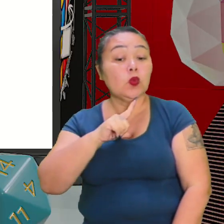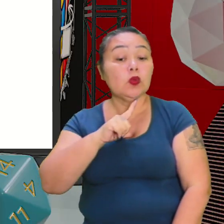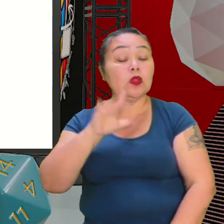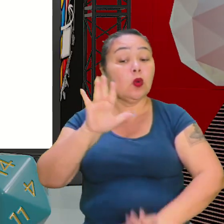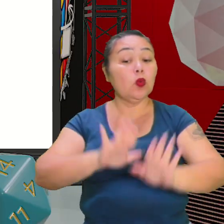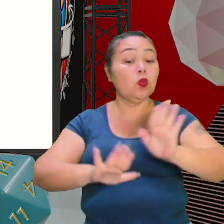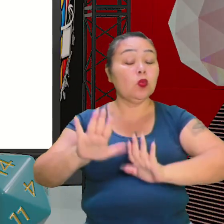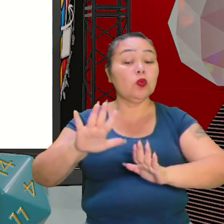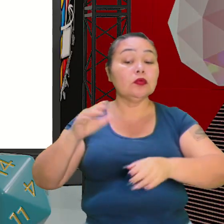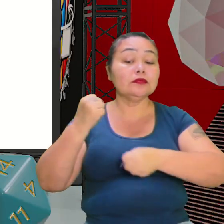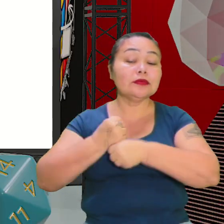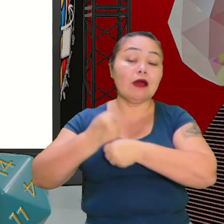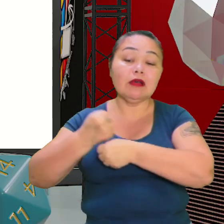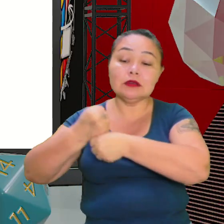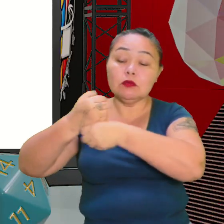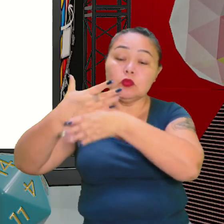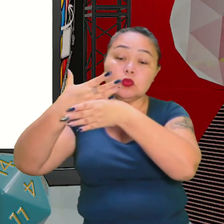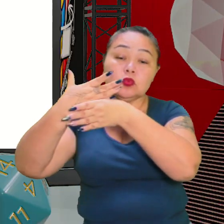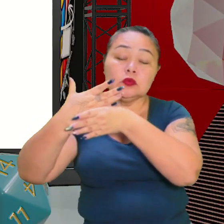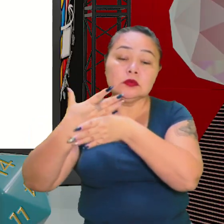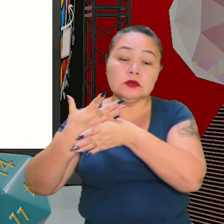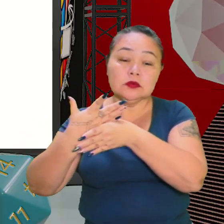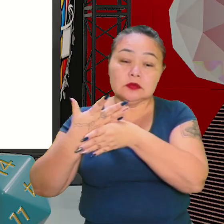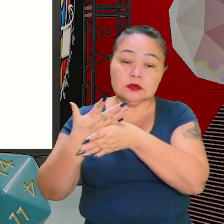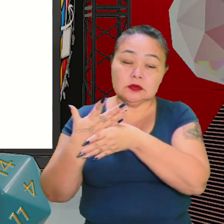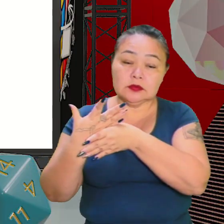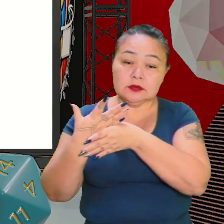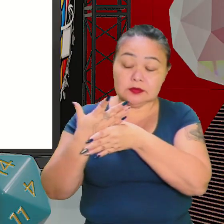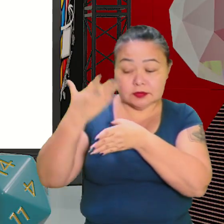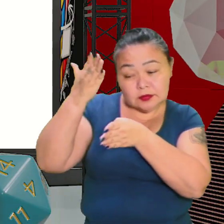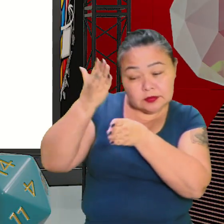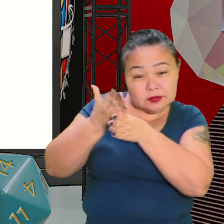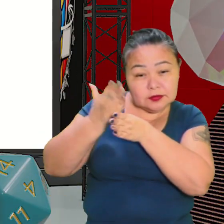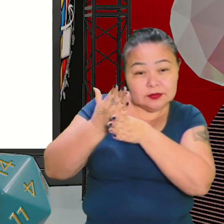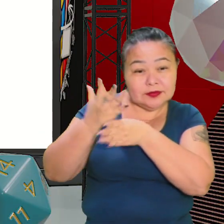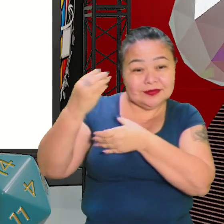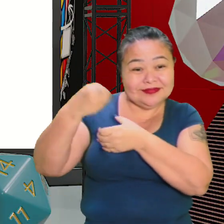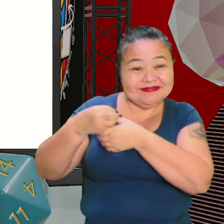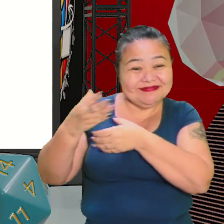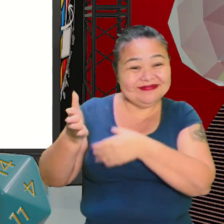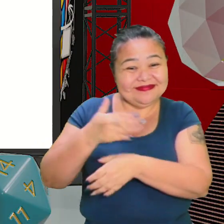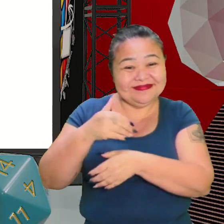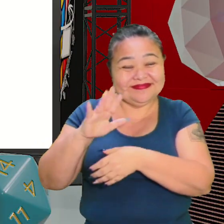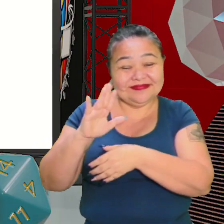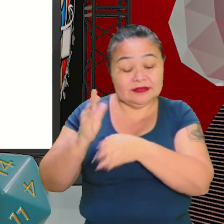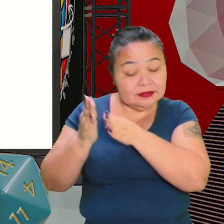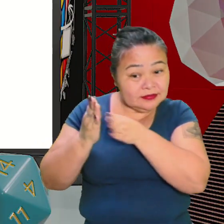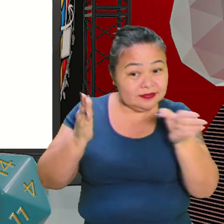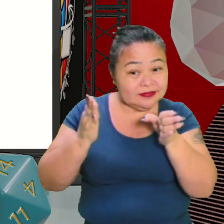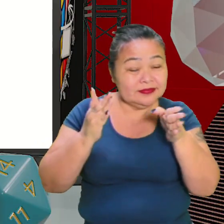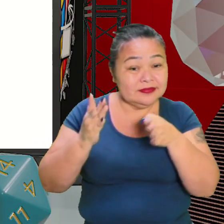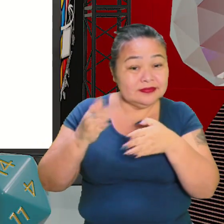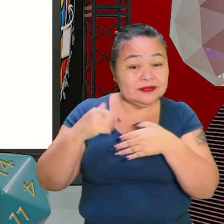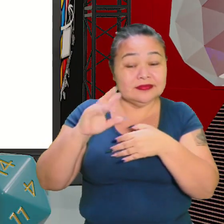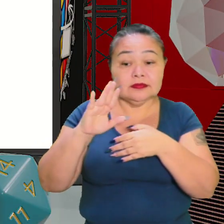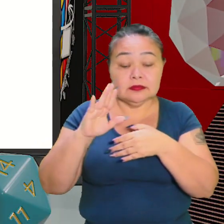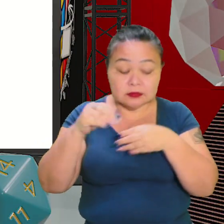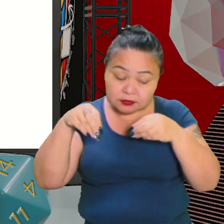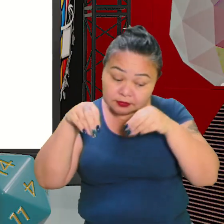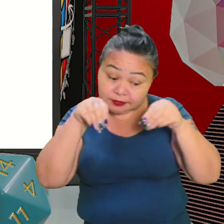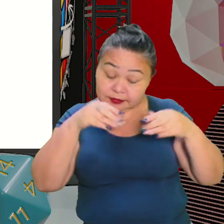tomei cuidado na hora de fazer o muro e fiz o muro ali, ó, em cima dos 10 No meu metros? terreno? Isso aí invadiu um pouquinho do teu